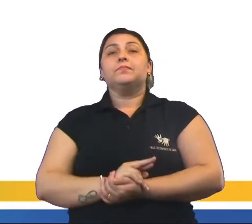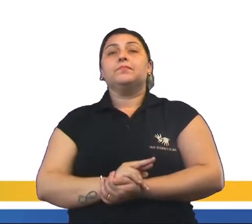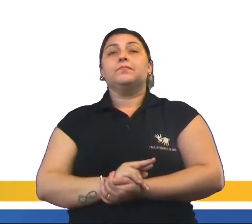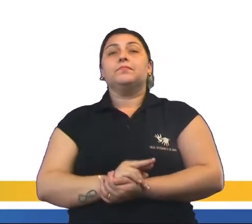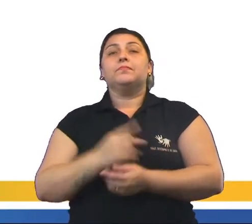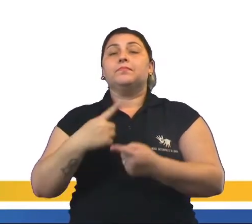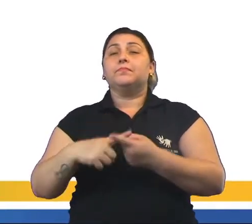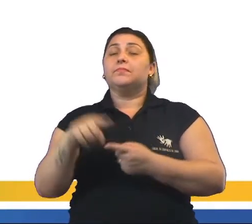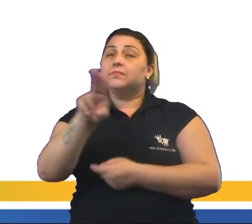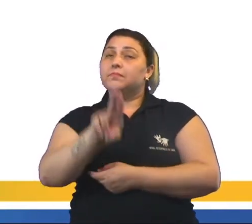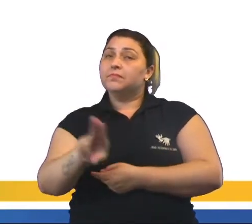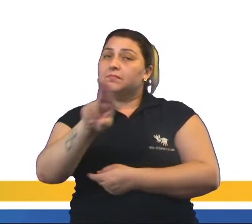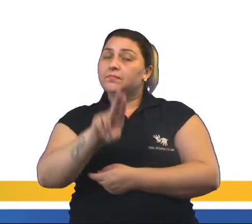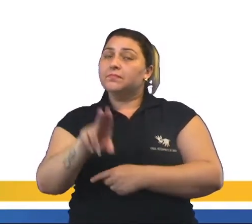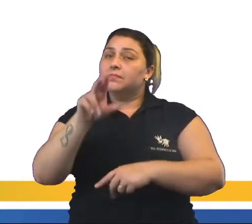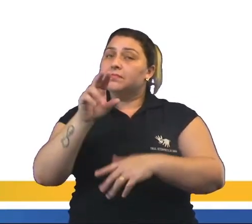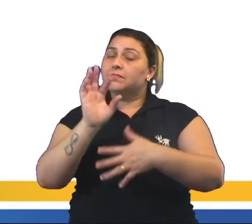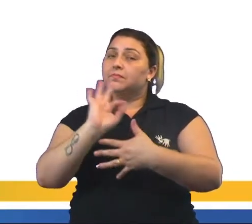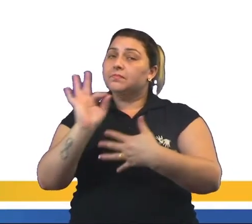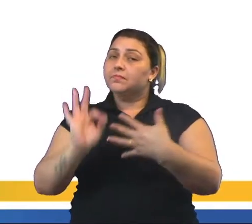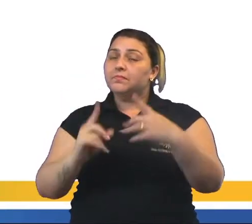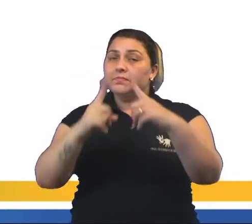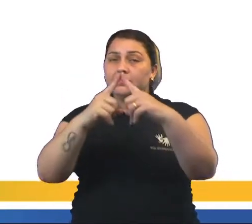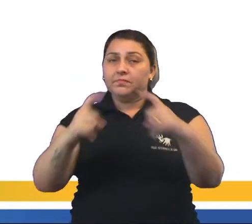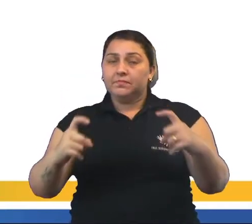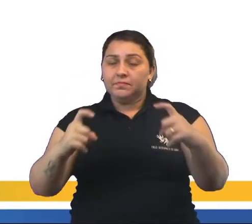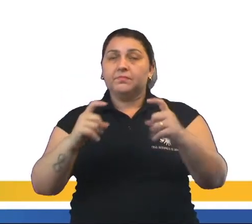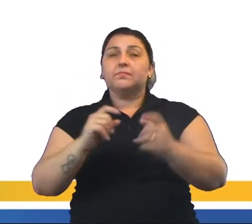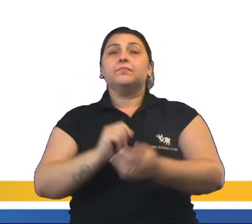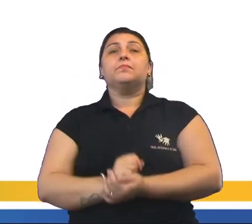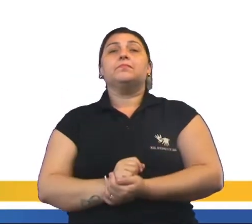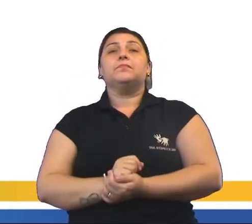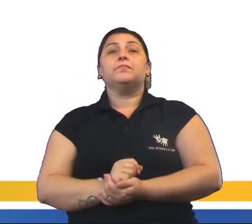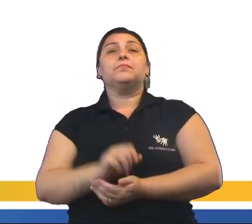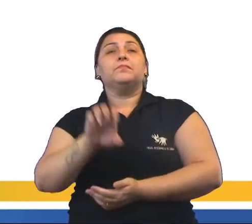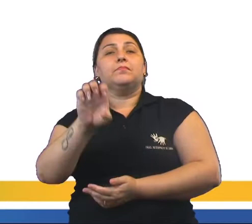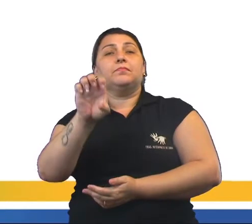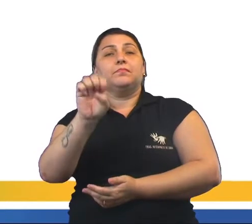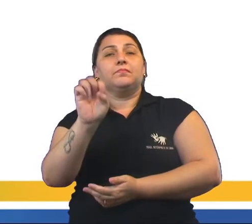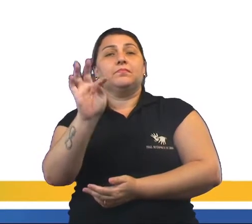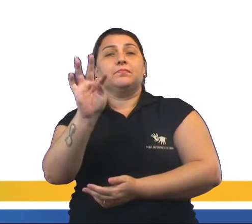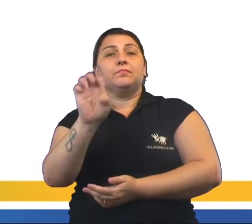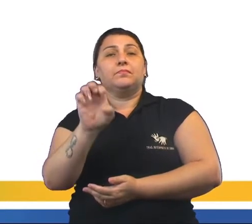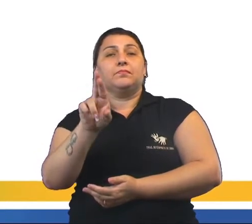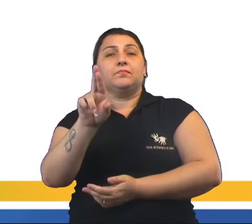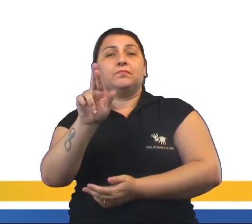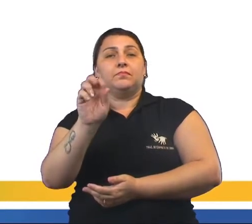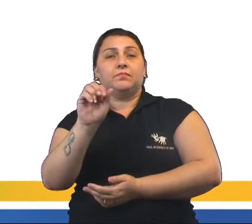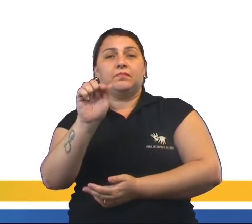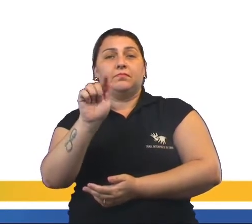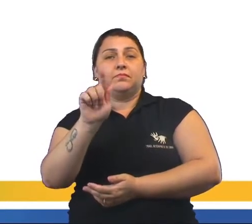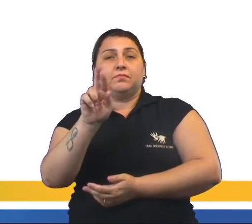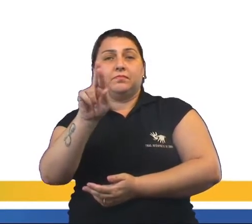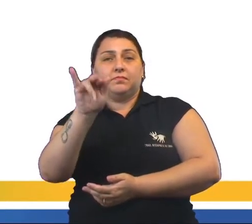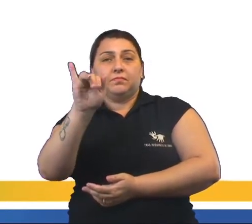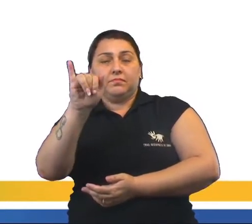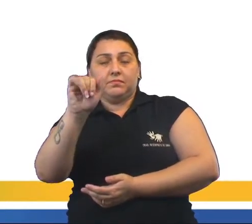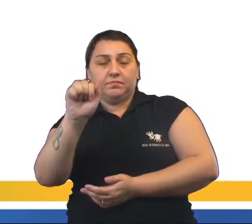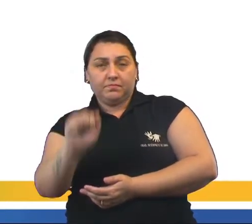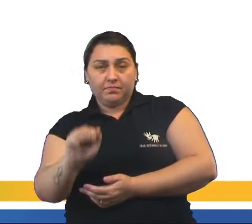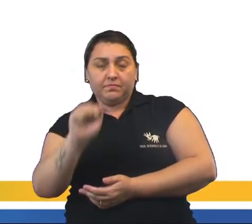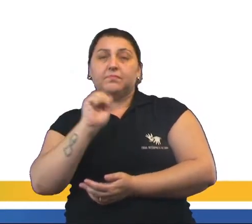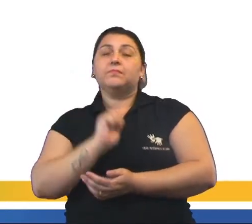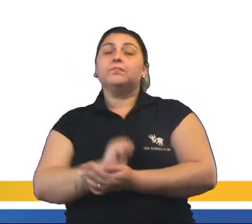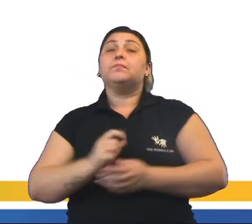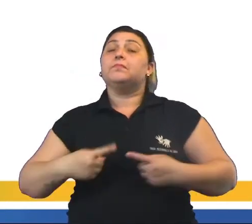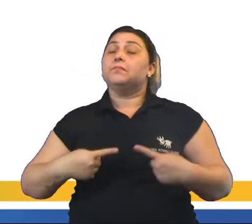ele utilizar elementos científicos que é considerado na historiografia hoje. As guerras médicas, elas foram